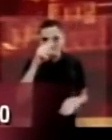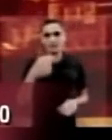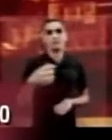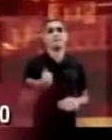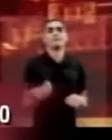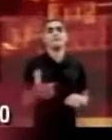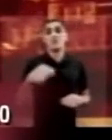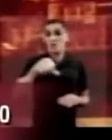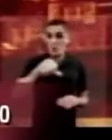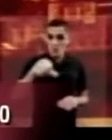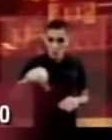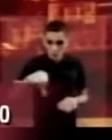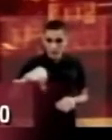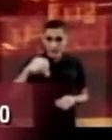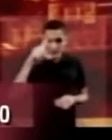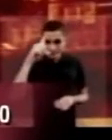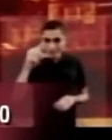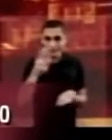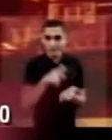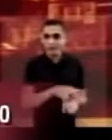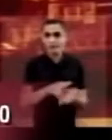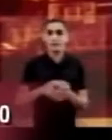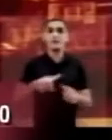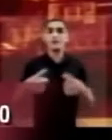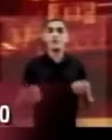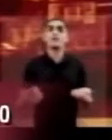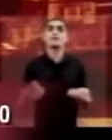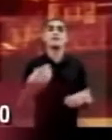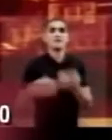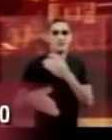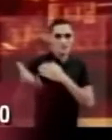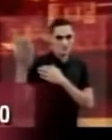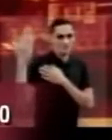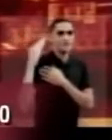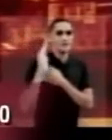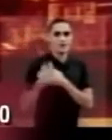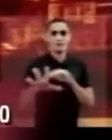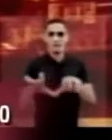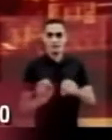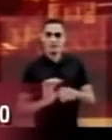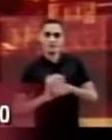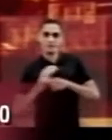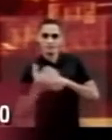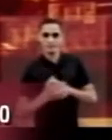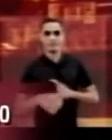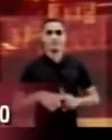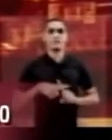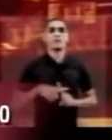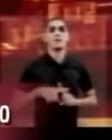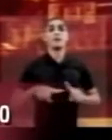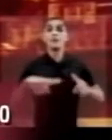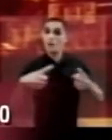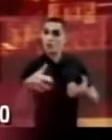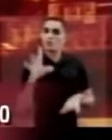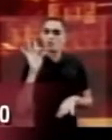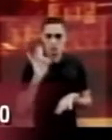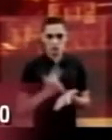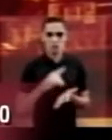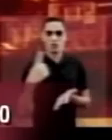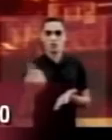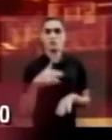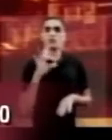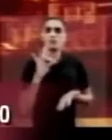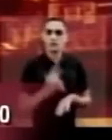positivo. Então, é isso que está acontecendo. Mas nós gostaríamos realmente de estar com uma média de óbitos